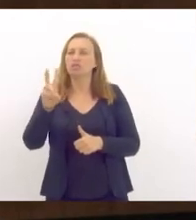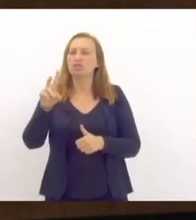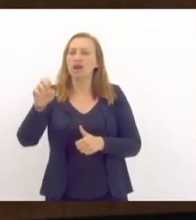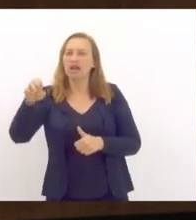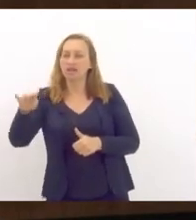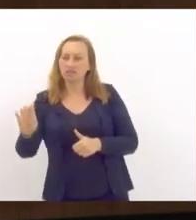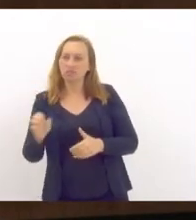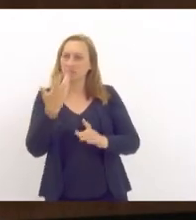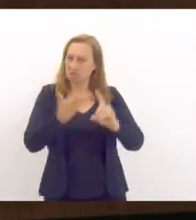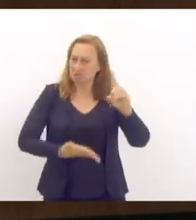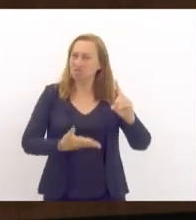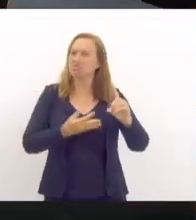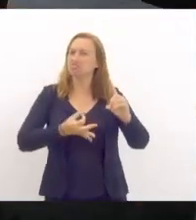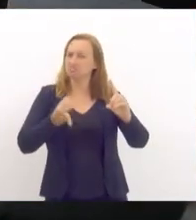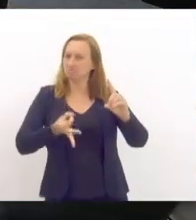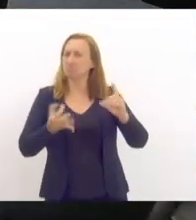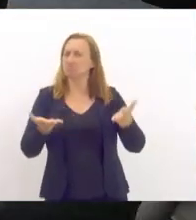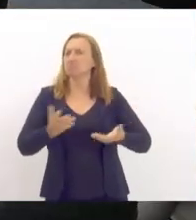Muito obrigado Muniz